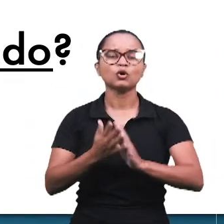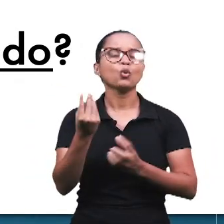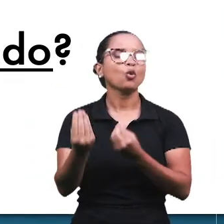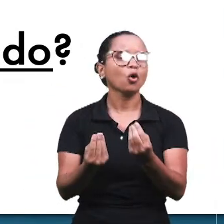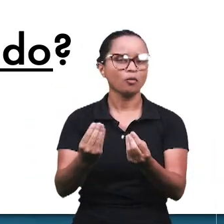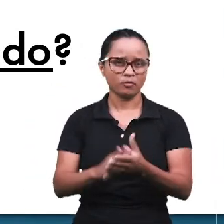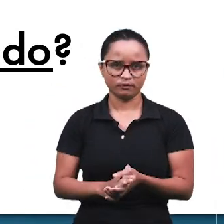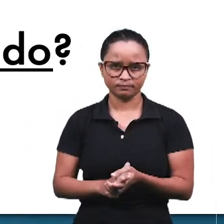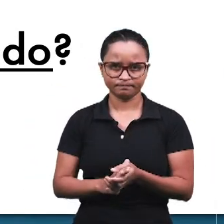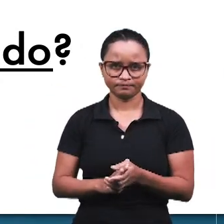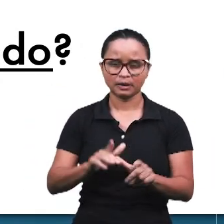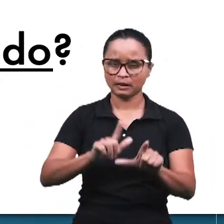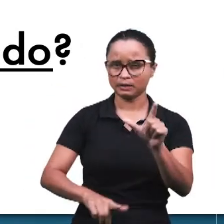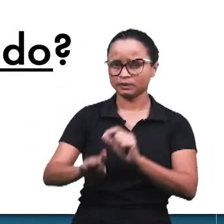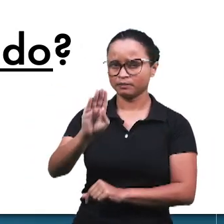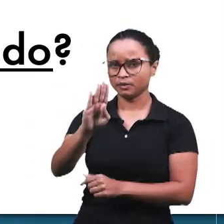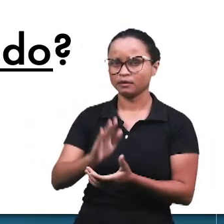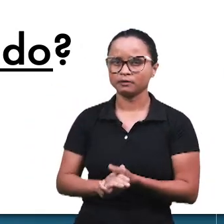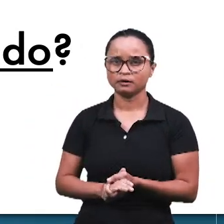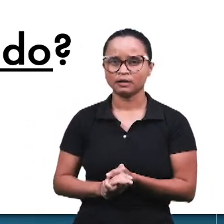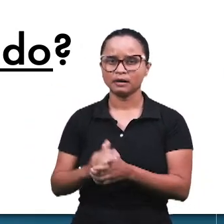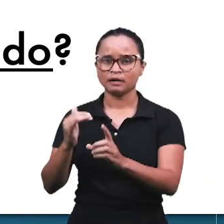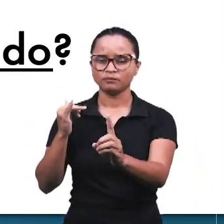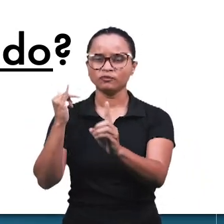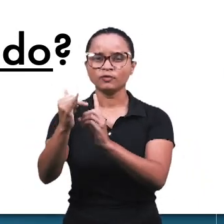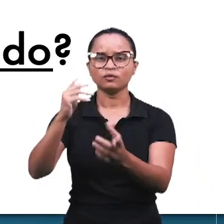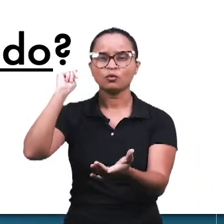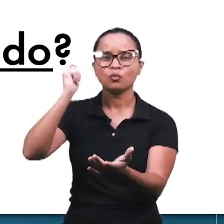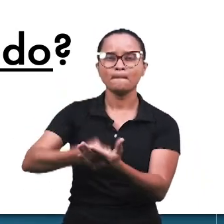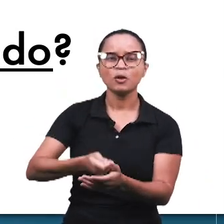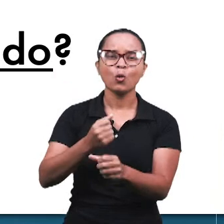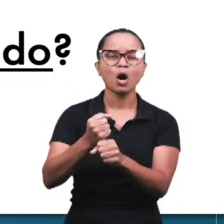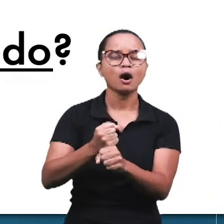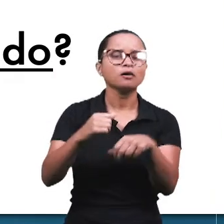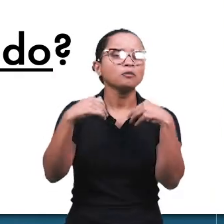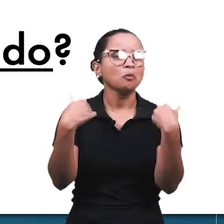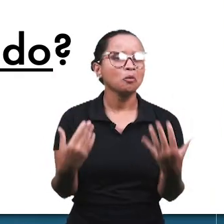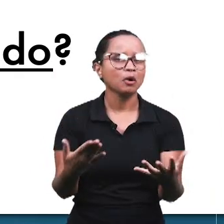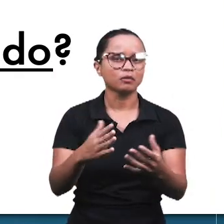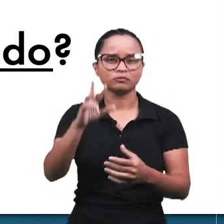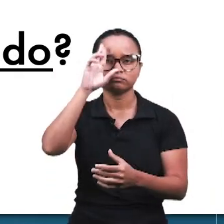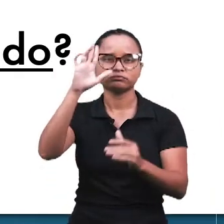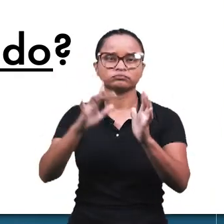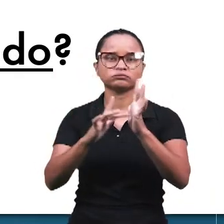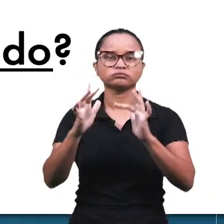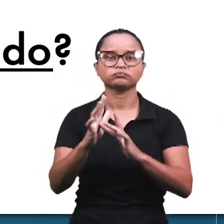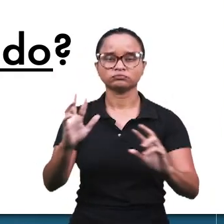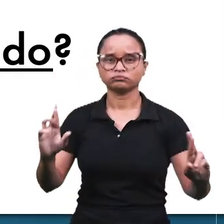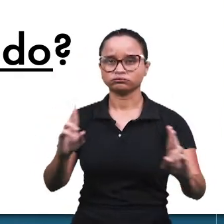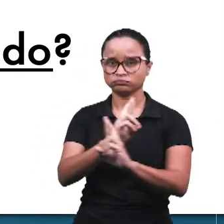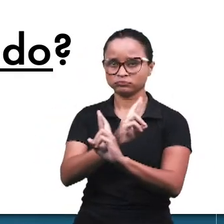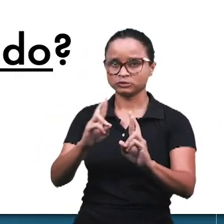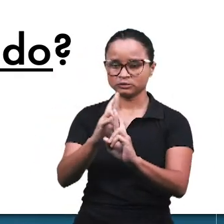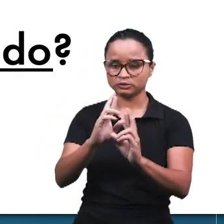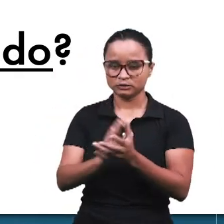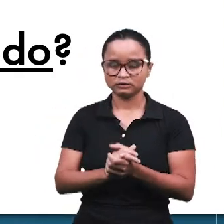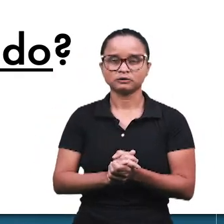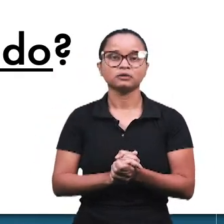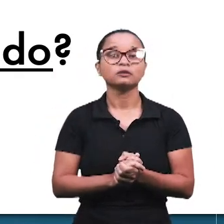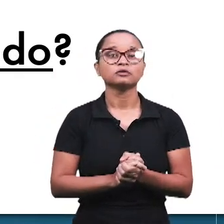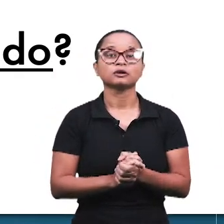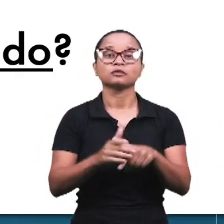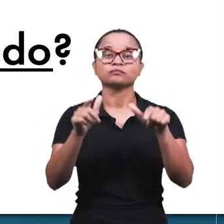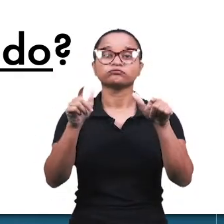letra B, em que ano se cumpriu a profecia, ou seja, a profecia do Senhor Jesus com relação à destruição